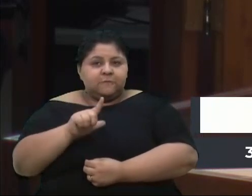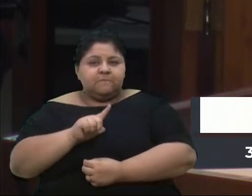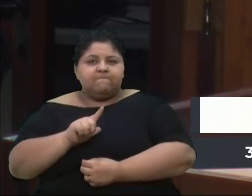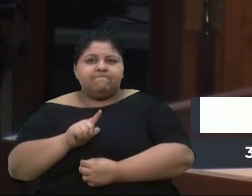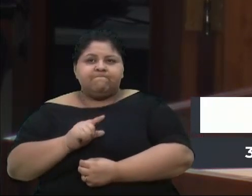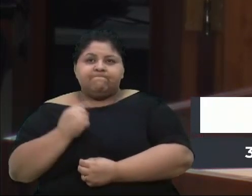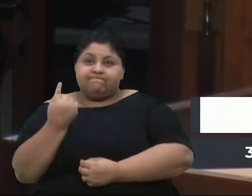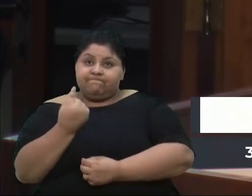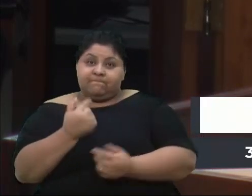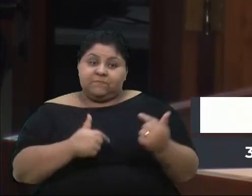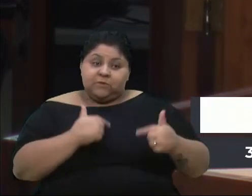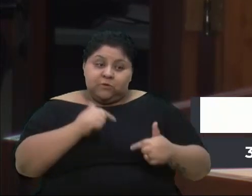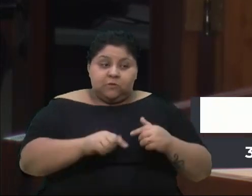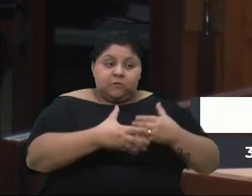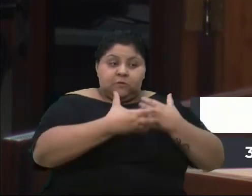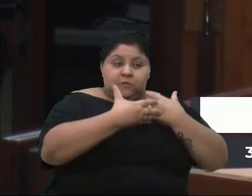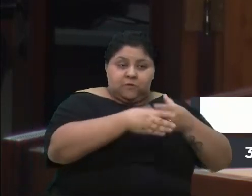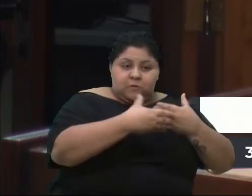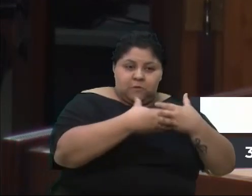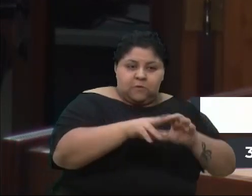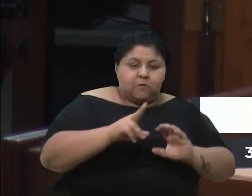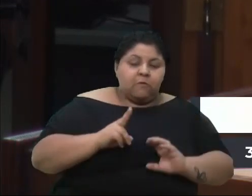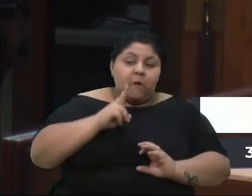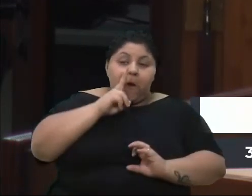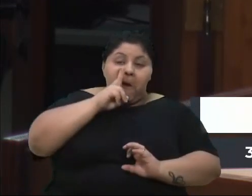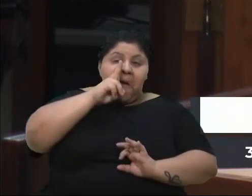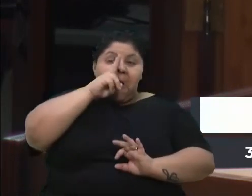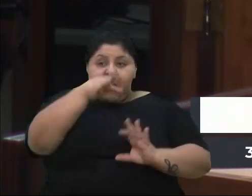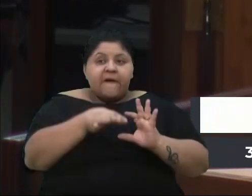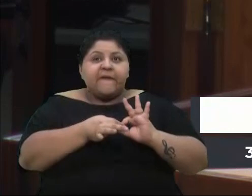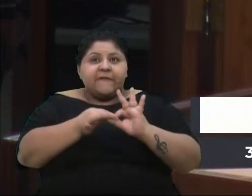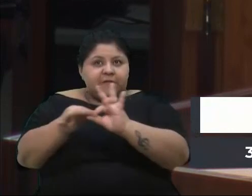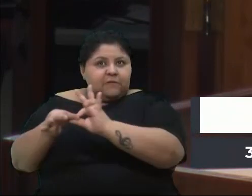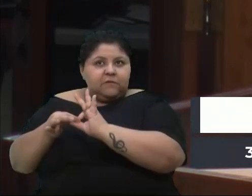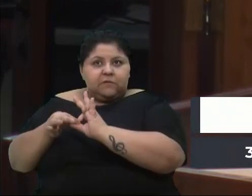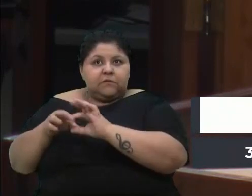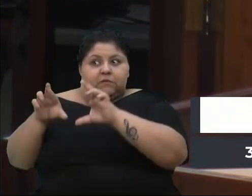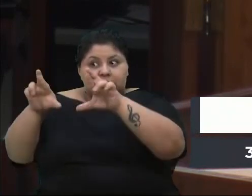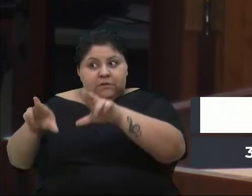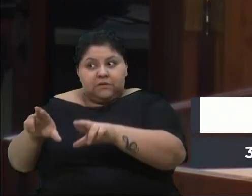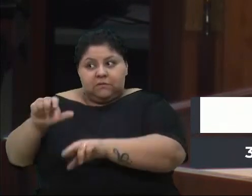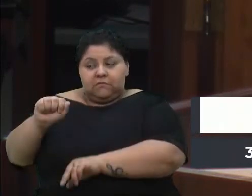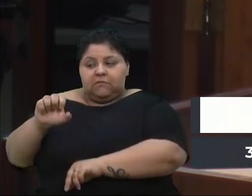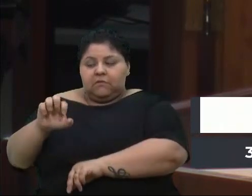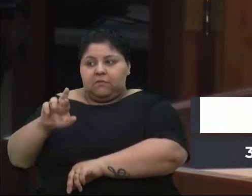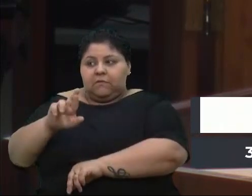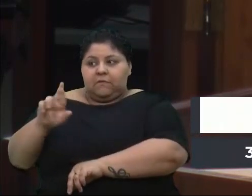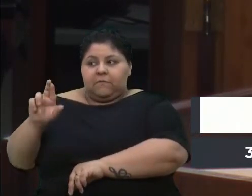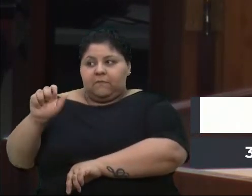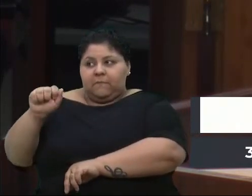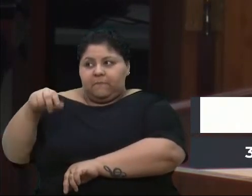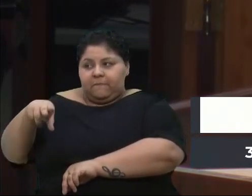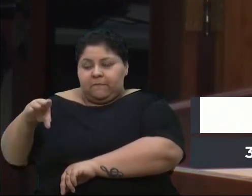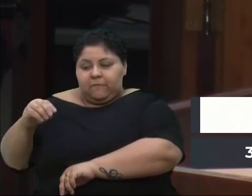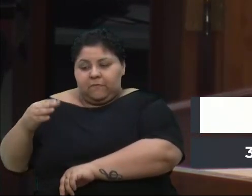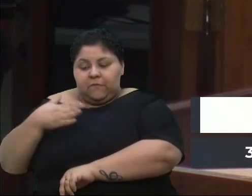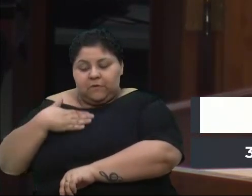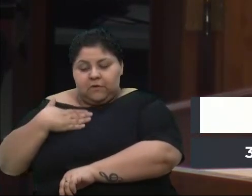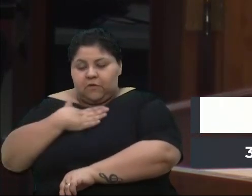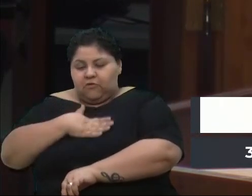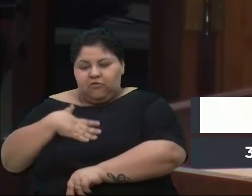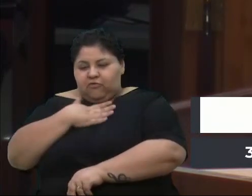um serviço de convivência e fortalecimento de vínculos na região serrano. Então, fico muito feliz em fazer parte